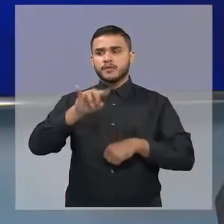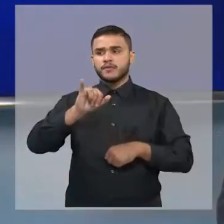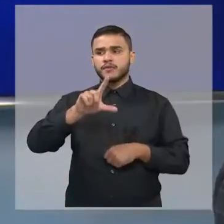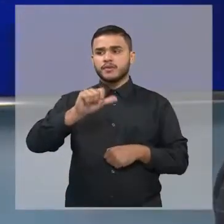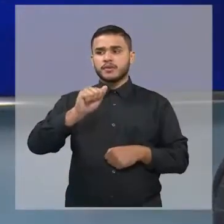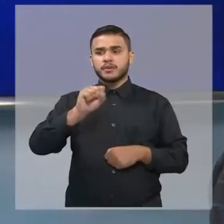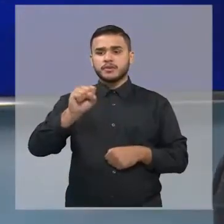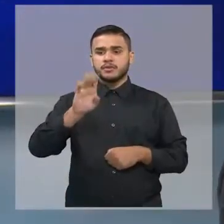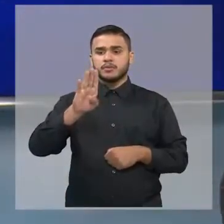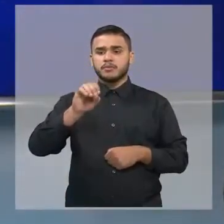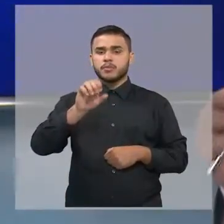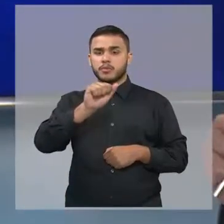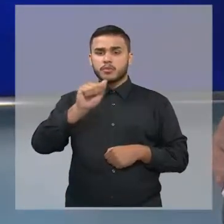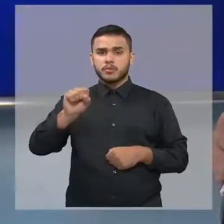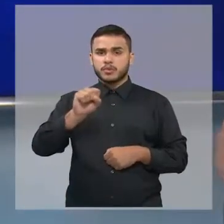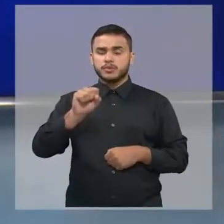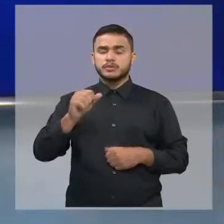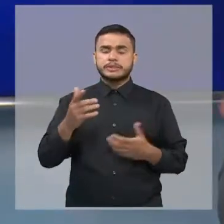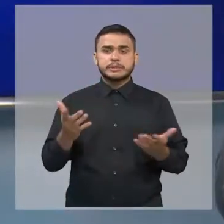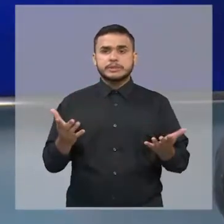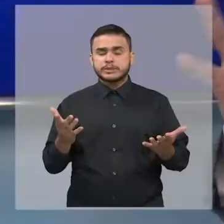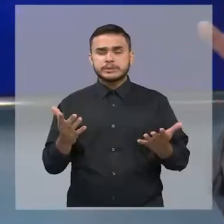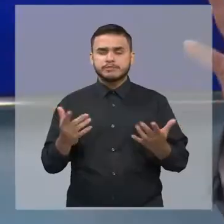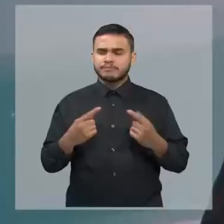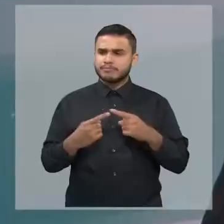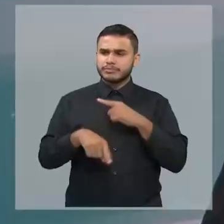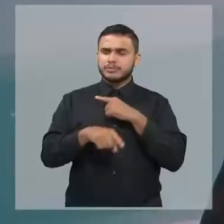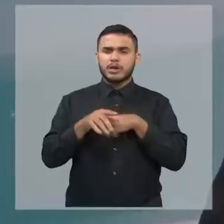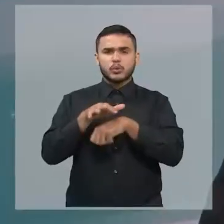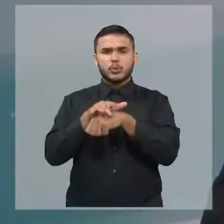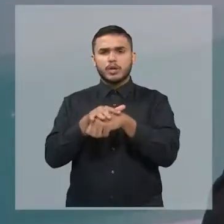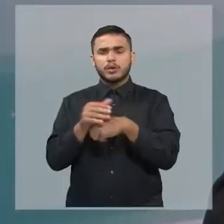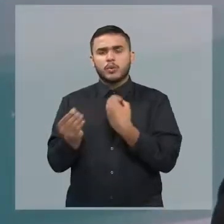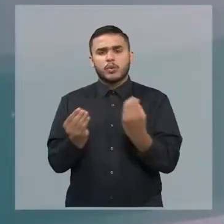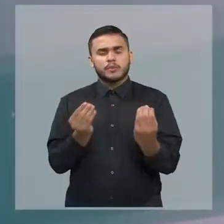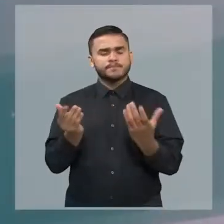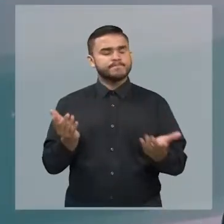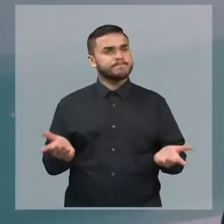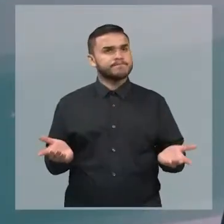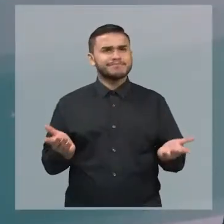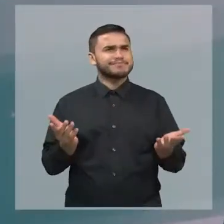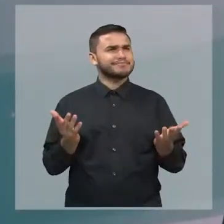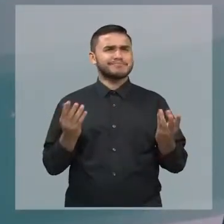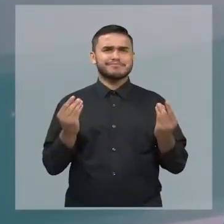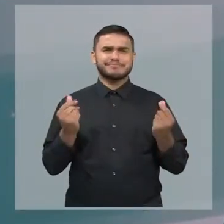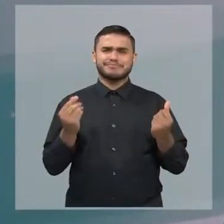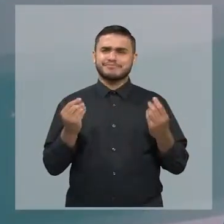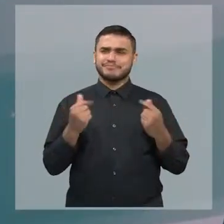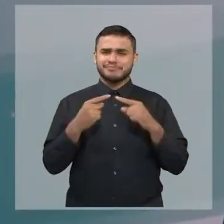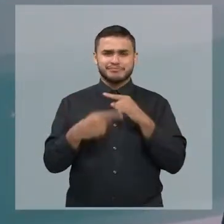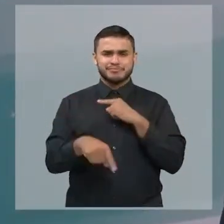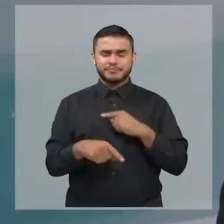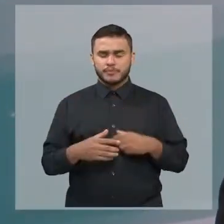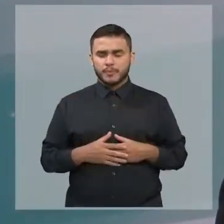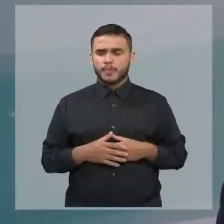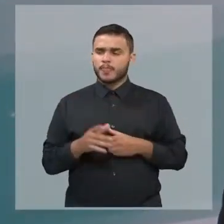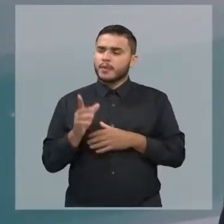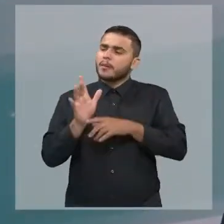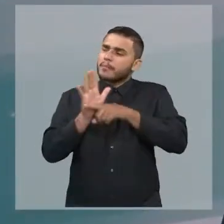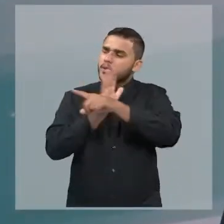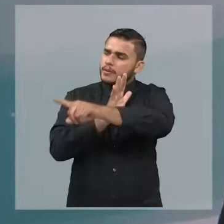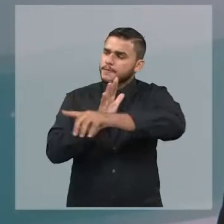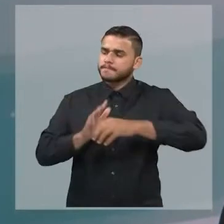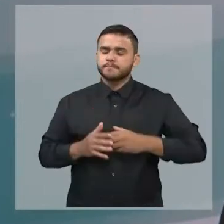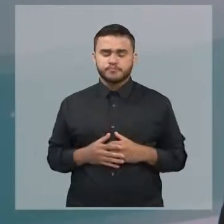uma coisa completamente descabida. Queria colocar para a observação de vocês eu acho que esses tem desencontros aí. Eu acho que tem uma